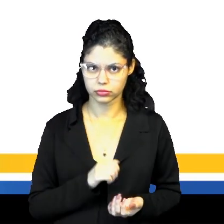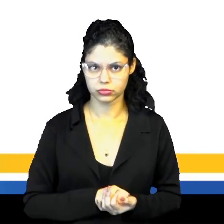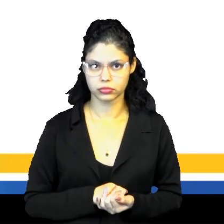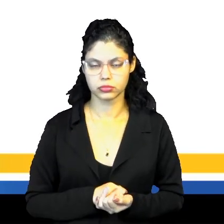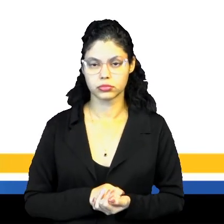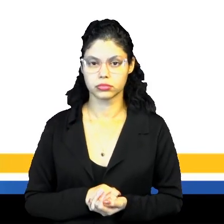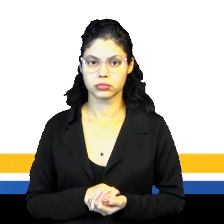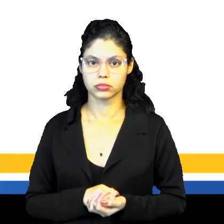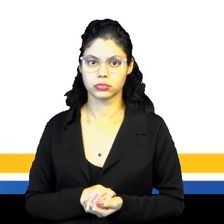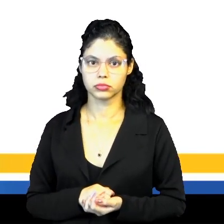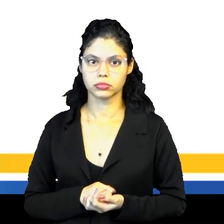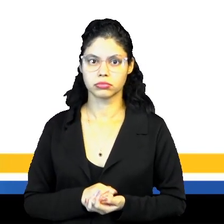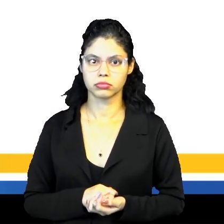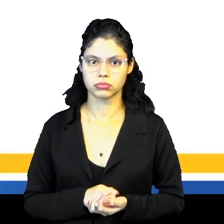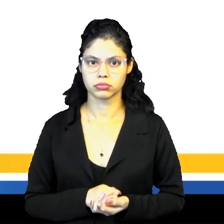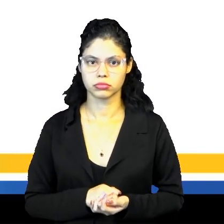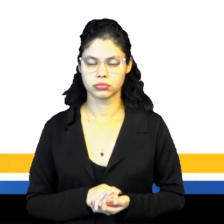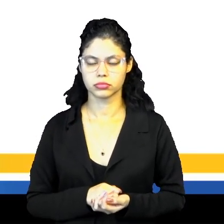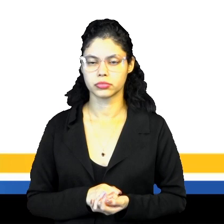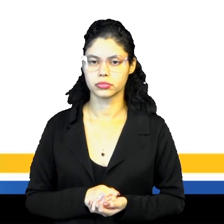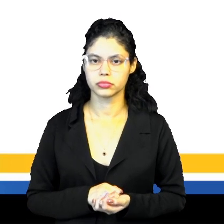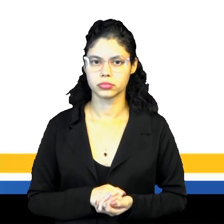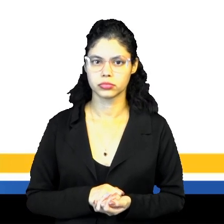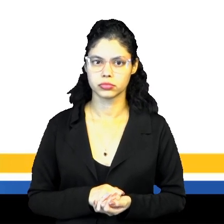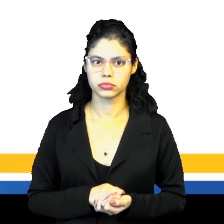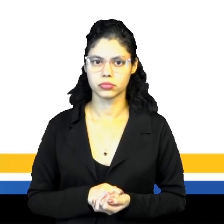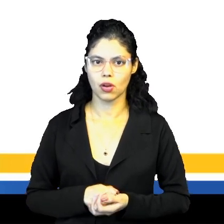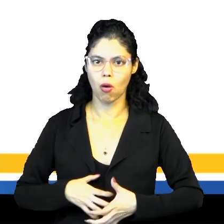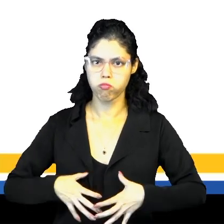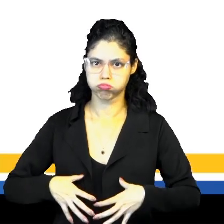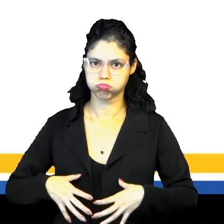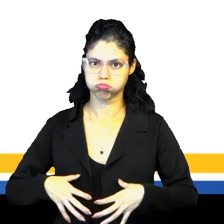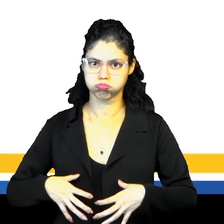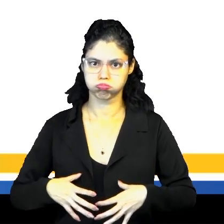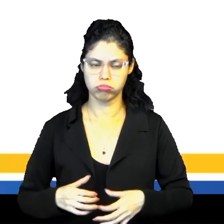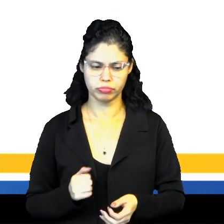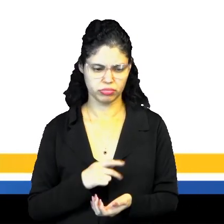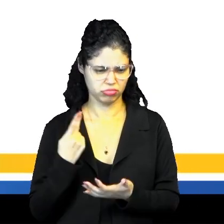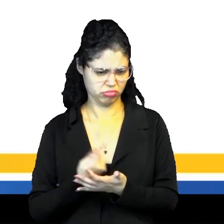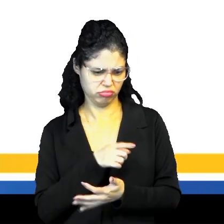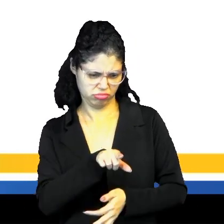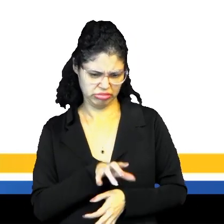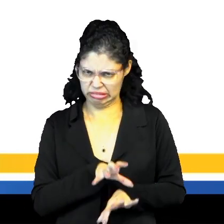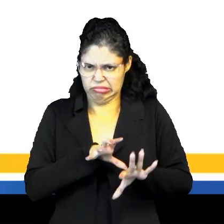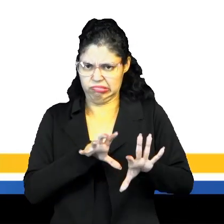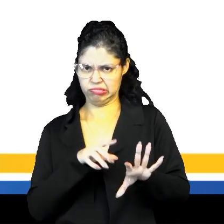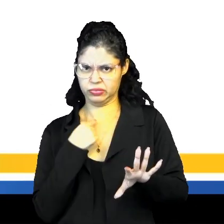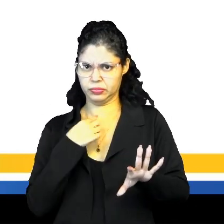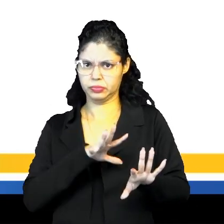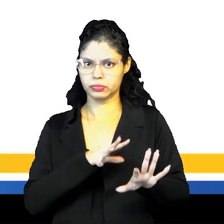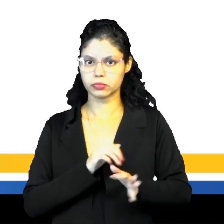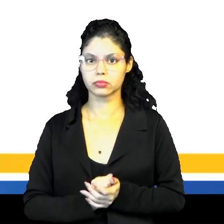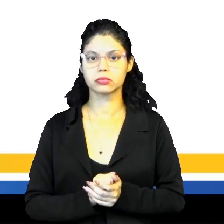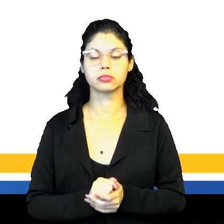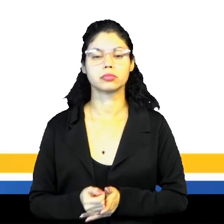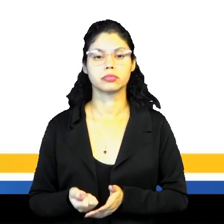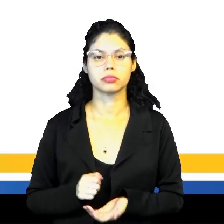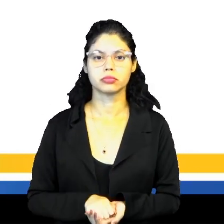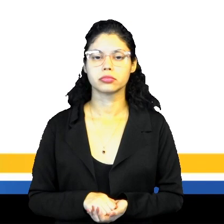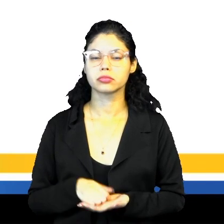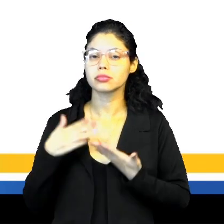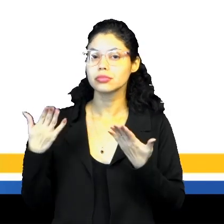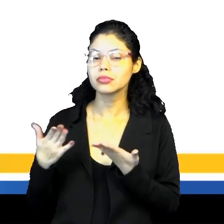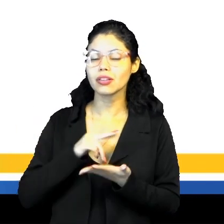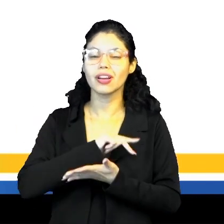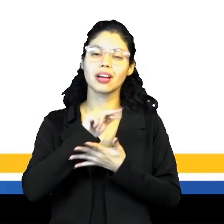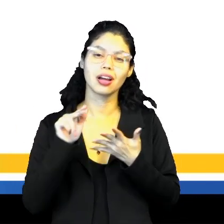Né? Que horrível pança tienes, né? Ou seja, que horrível a sua barriga. Deve ser, ou seja,